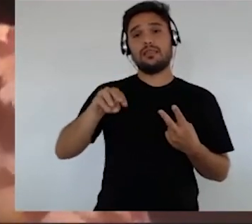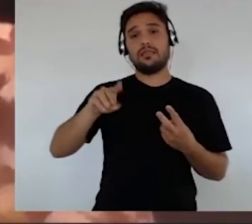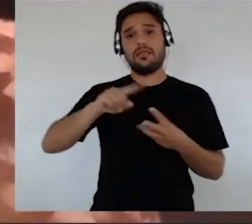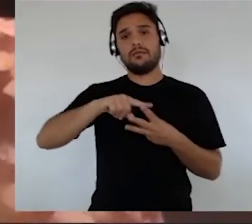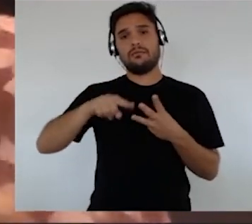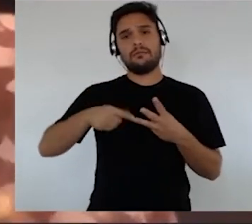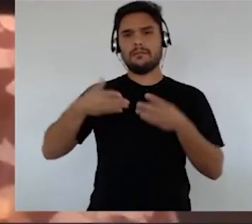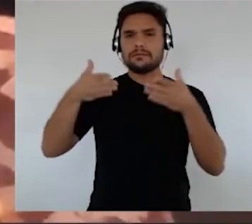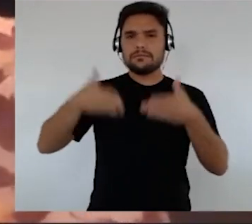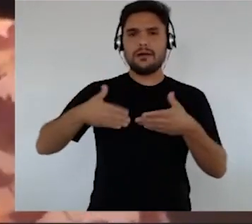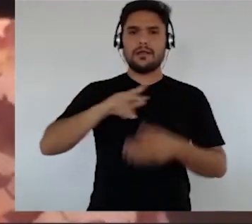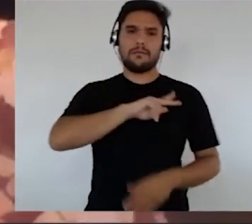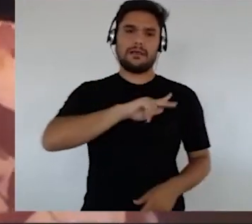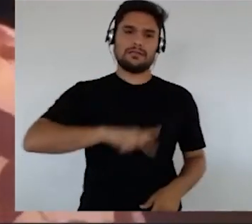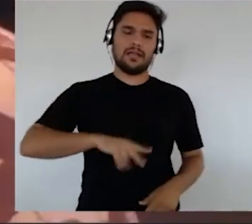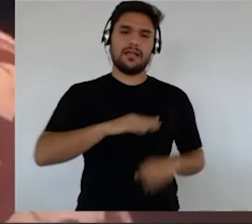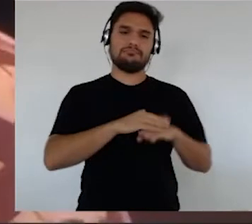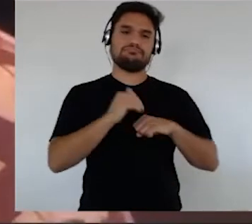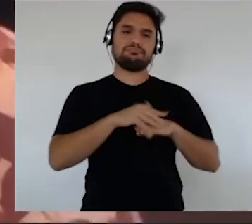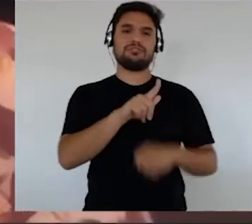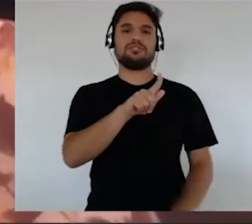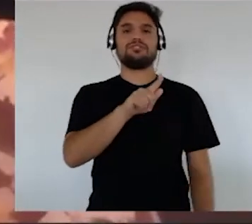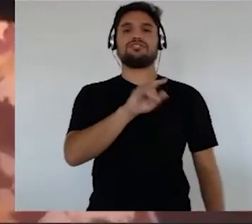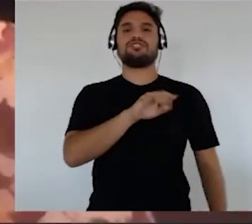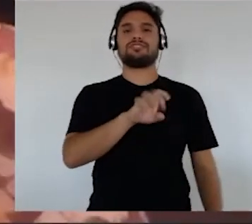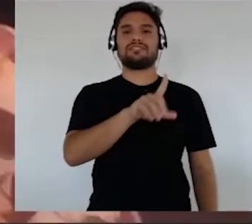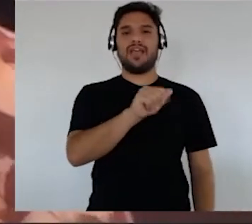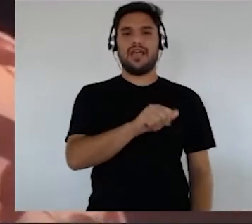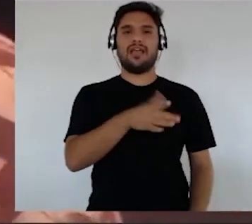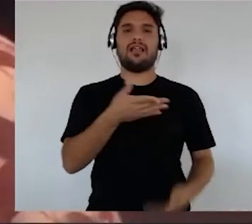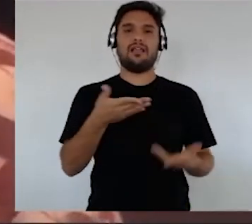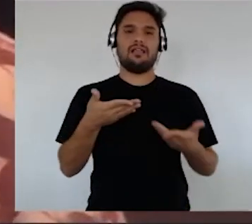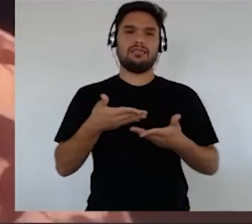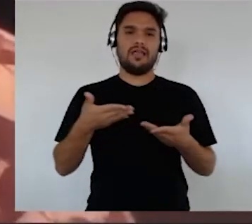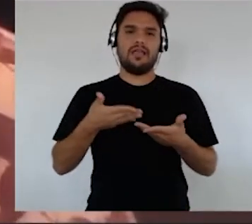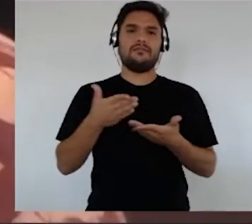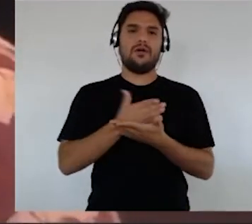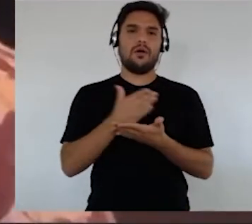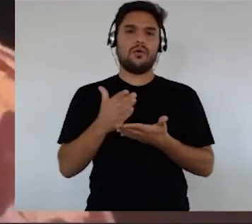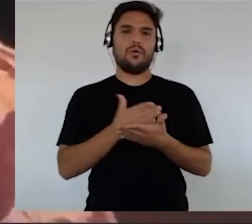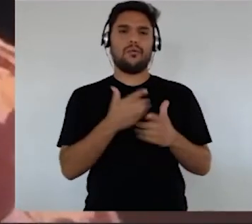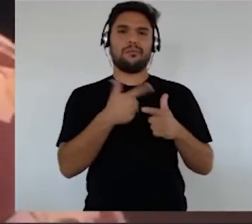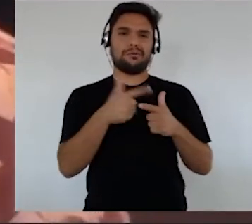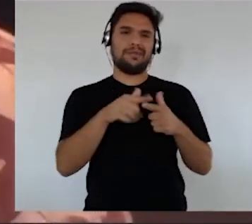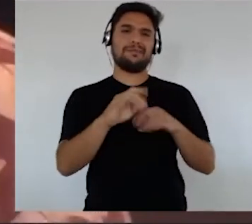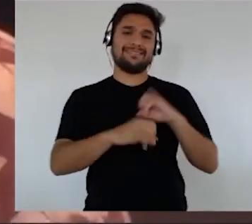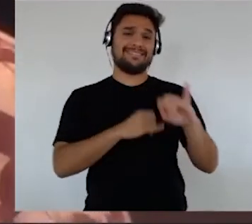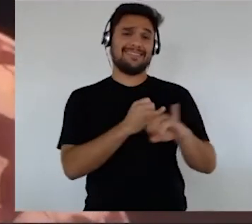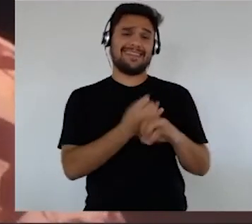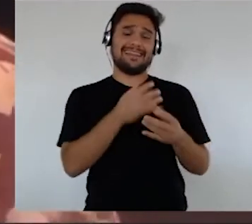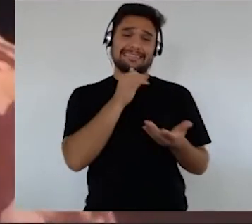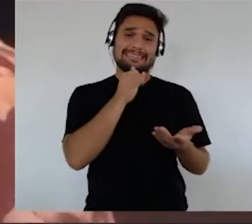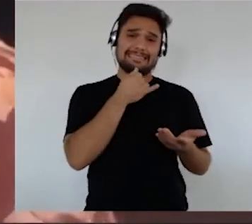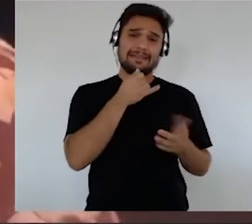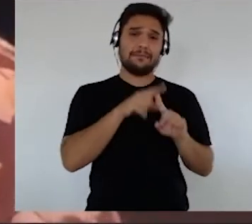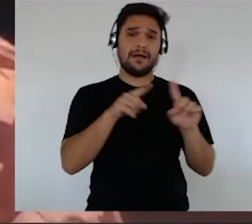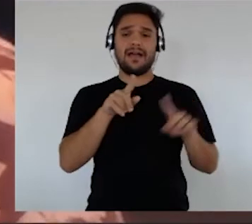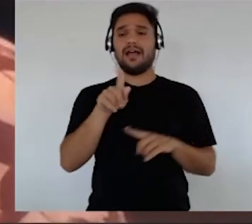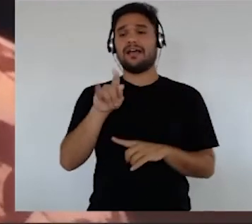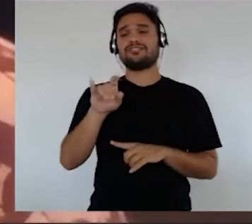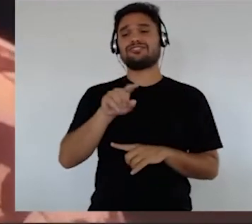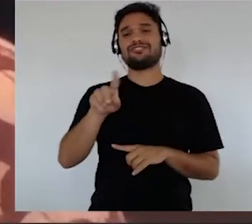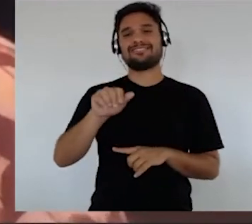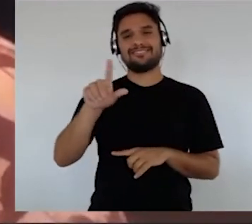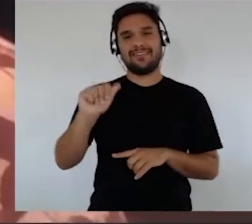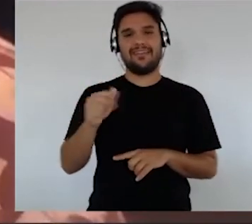painel, né, presidido pela querida Gisela, que ainda teve essas intercorrências de internet. Mas, Gisela, eu sempre